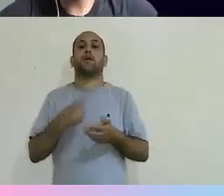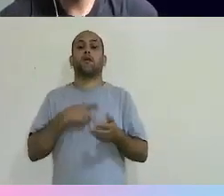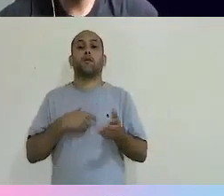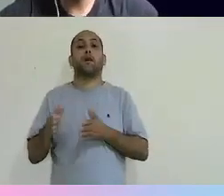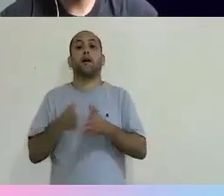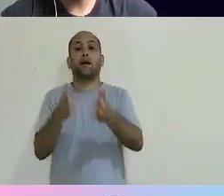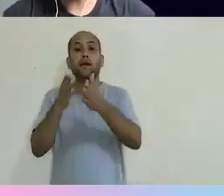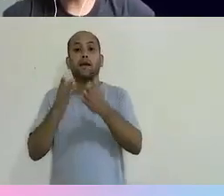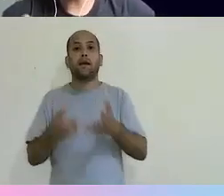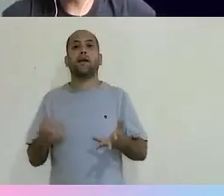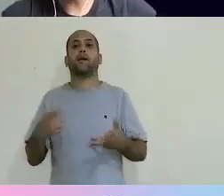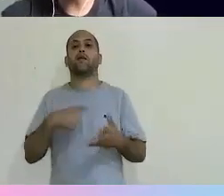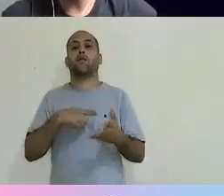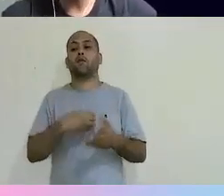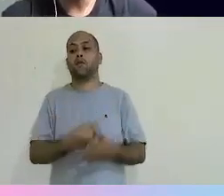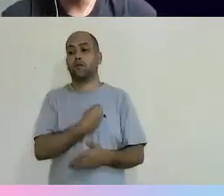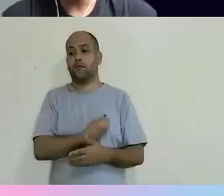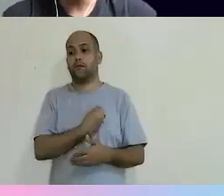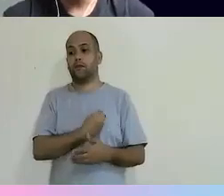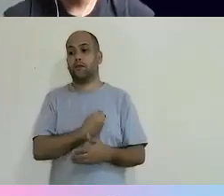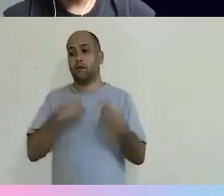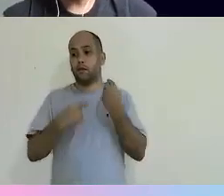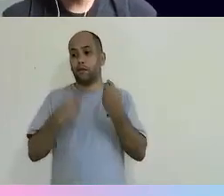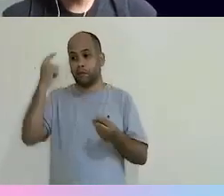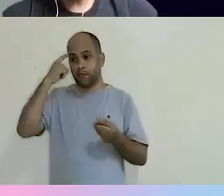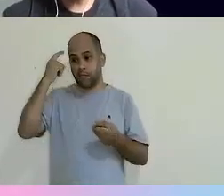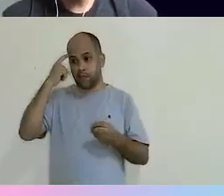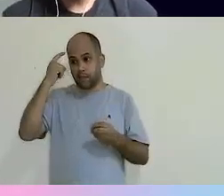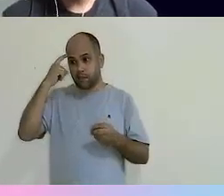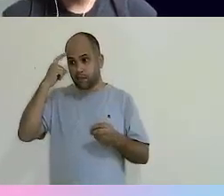pensa nisso daqui para frente, nesse mundo que tanto muda, né? E